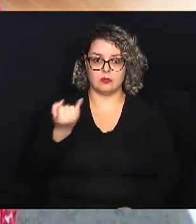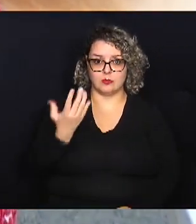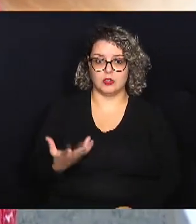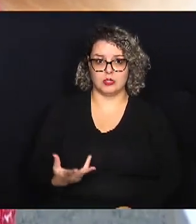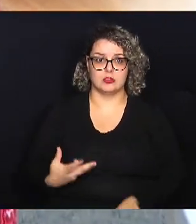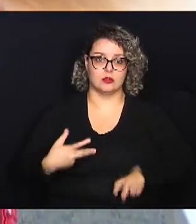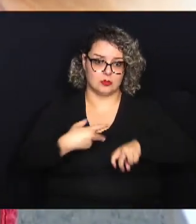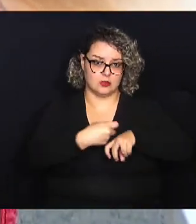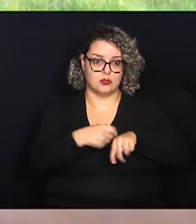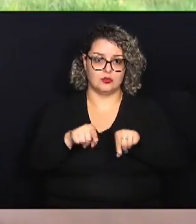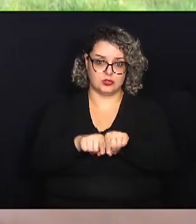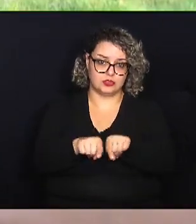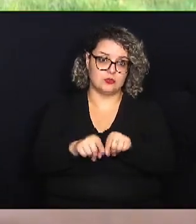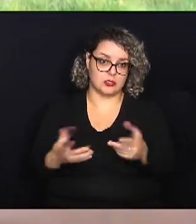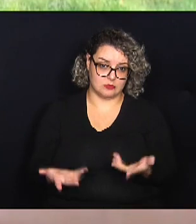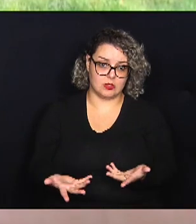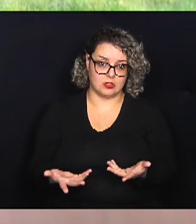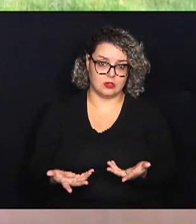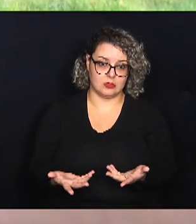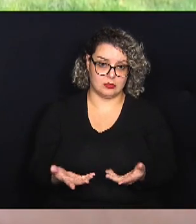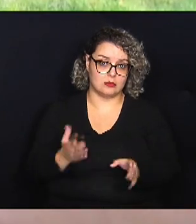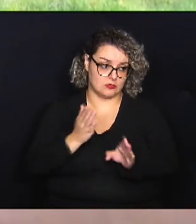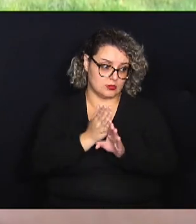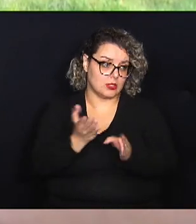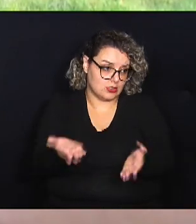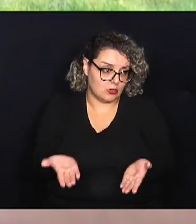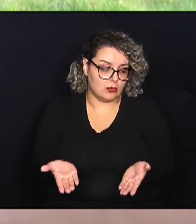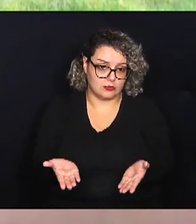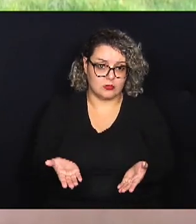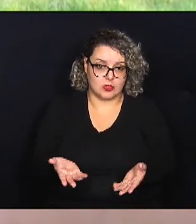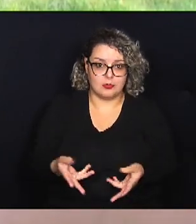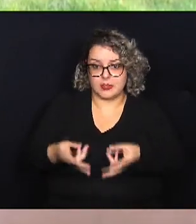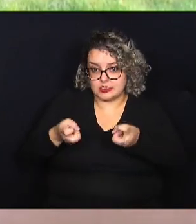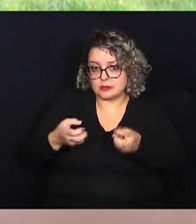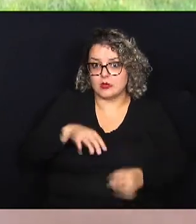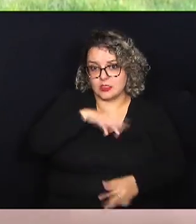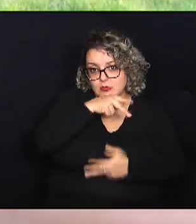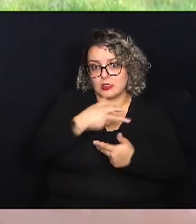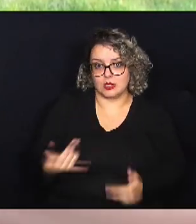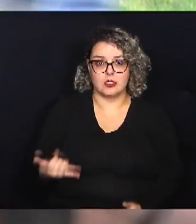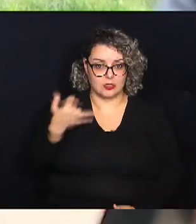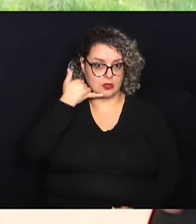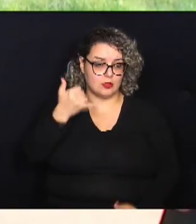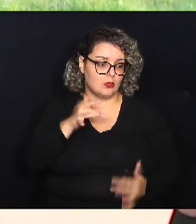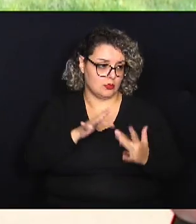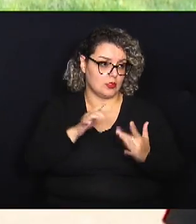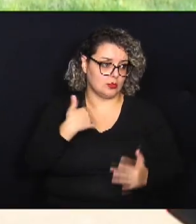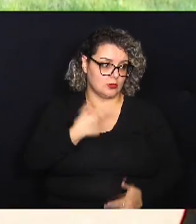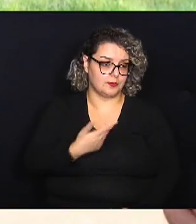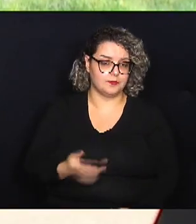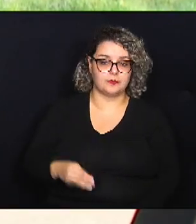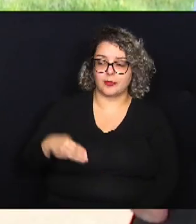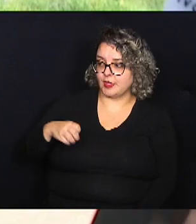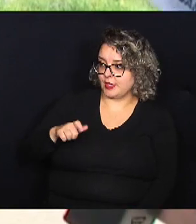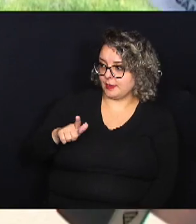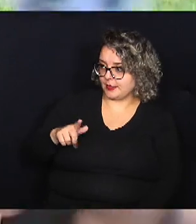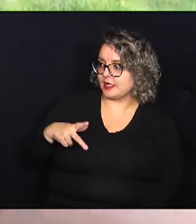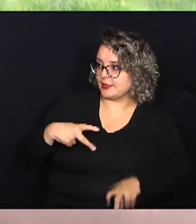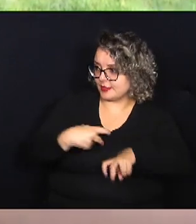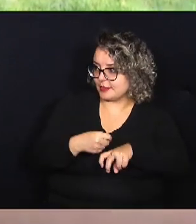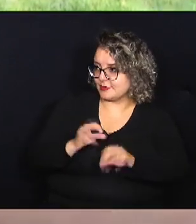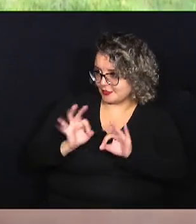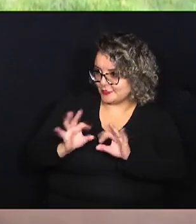né, para que alguém encontrar, identifique o animal e entre em contato com a gente. A Meg vai sair daqui vacinada,